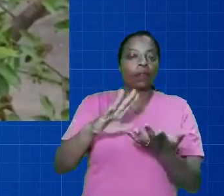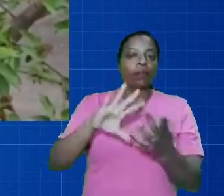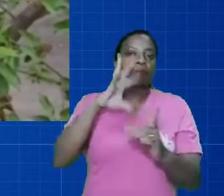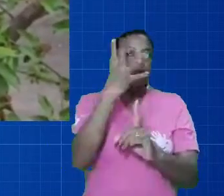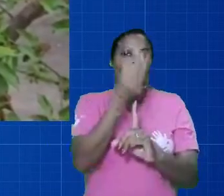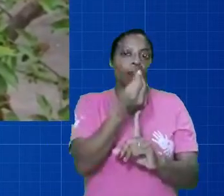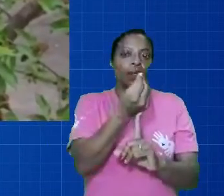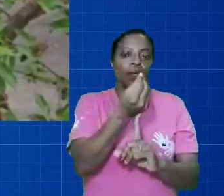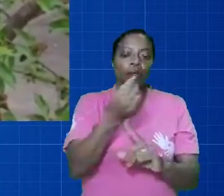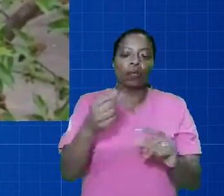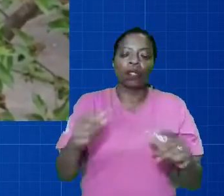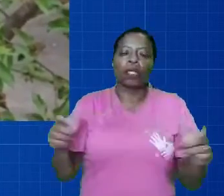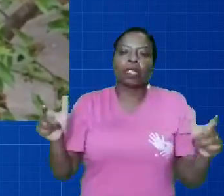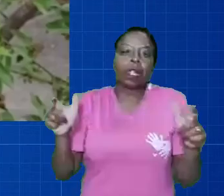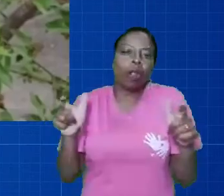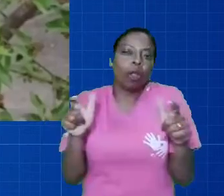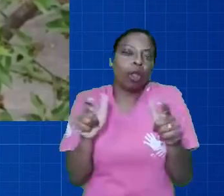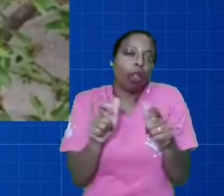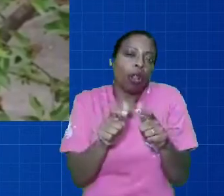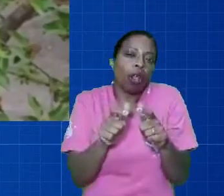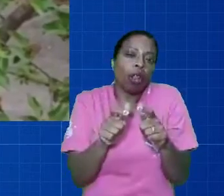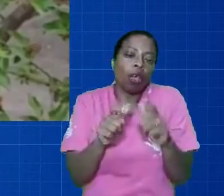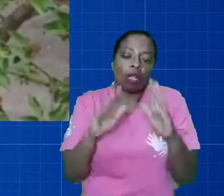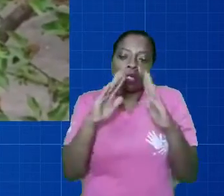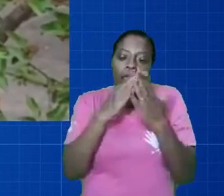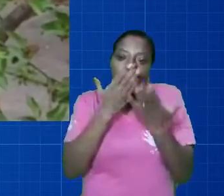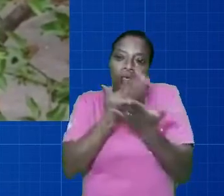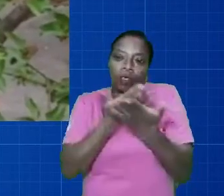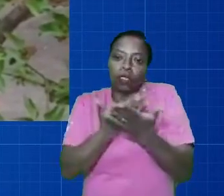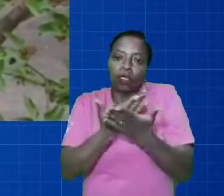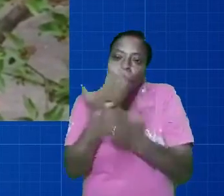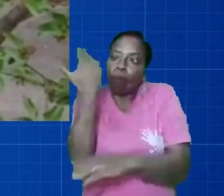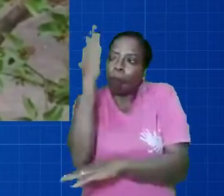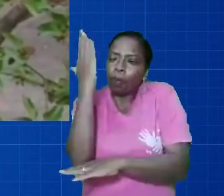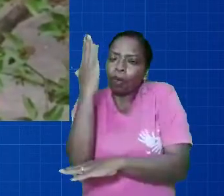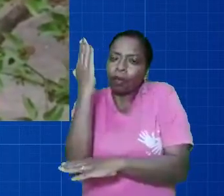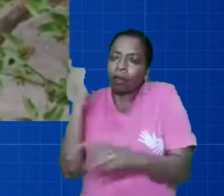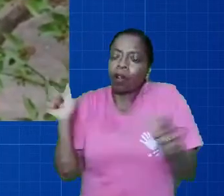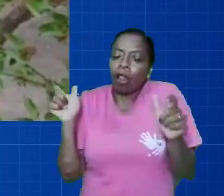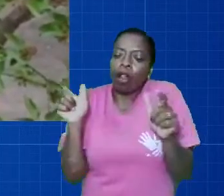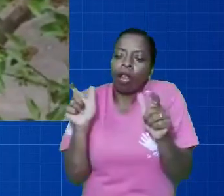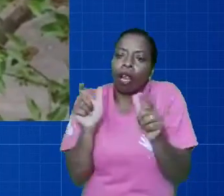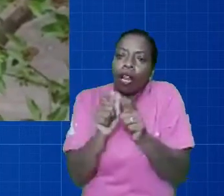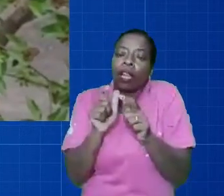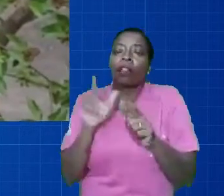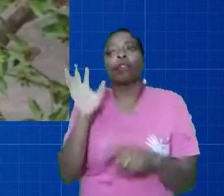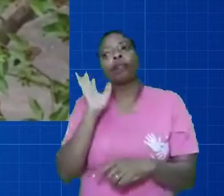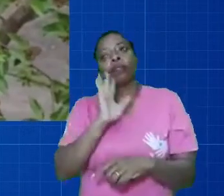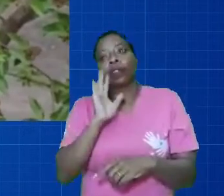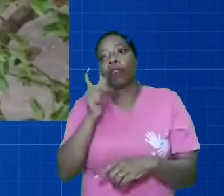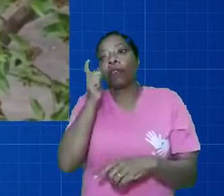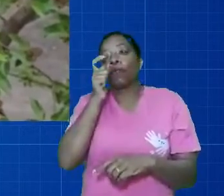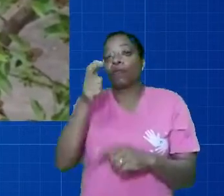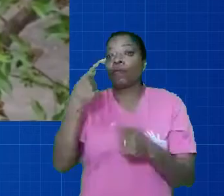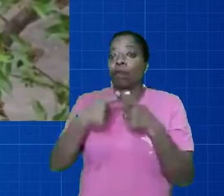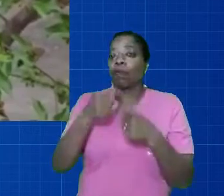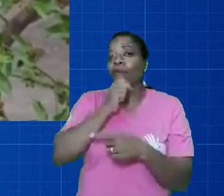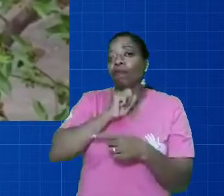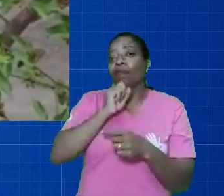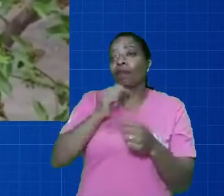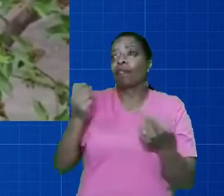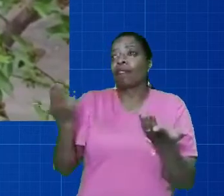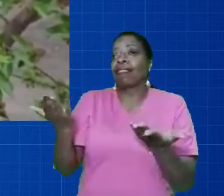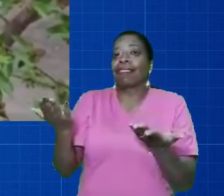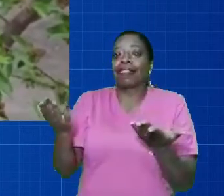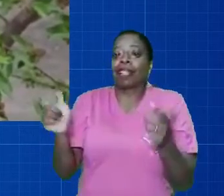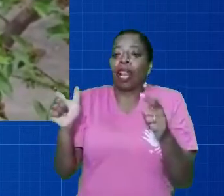madeira, que era muito aconchegante, muito legal de ver, porque é uma escola bem, pequenininha, tradicional.